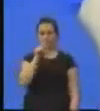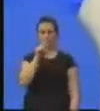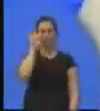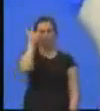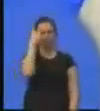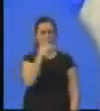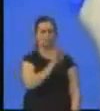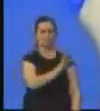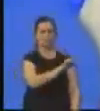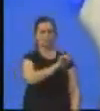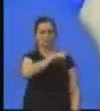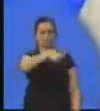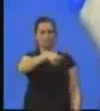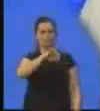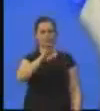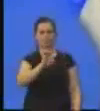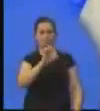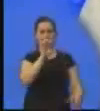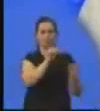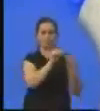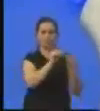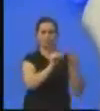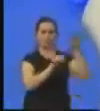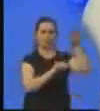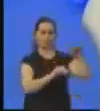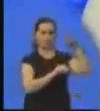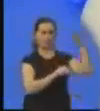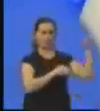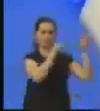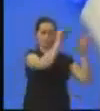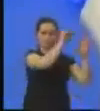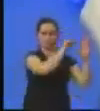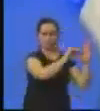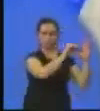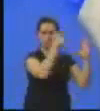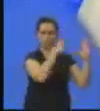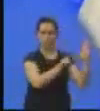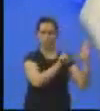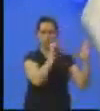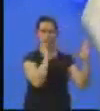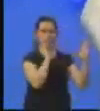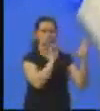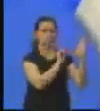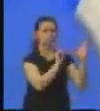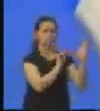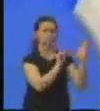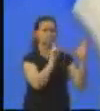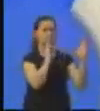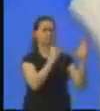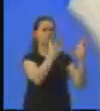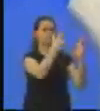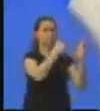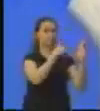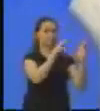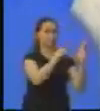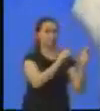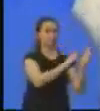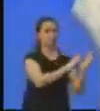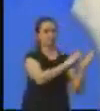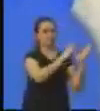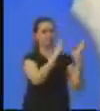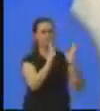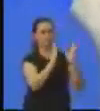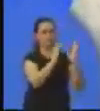eu olho a tangente de 2x, vou montar uma tabela, do mesmo jeito, e novamente eu fiz um desenho em cima do outro. Então, o desenho